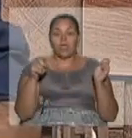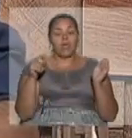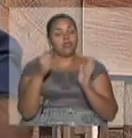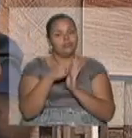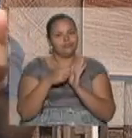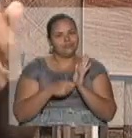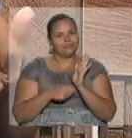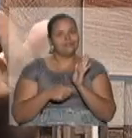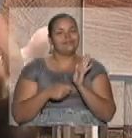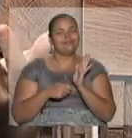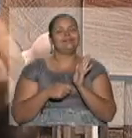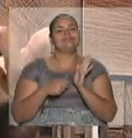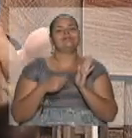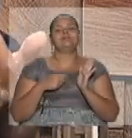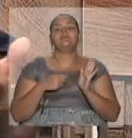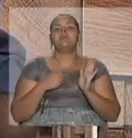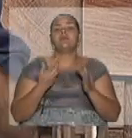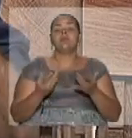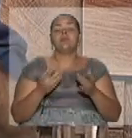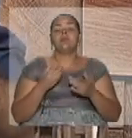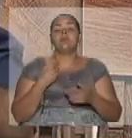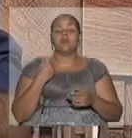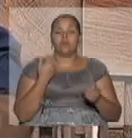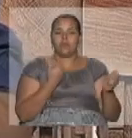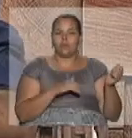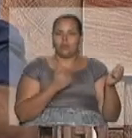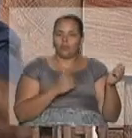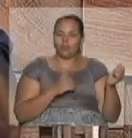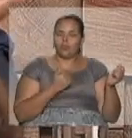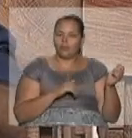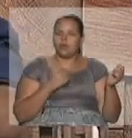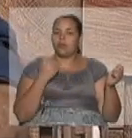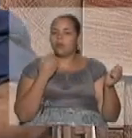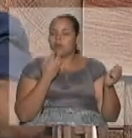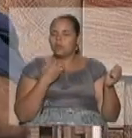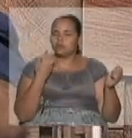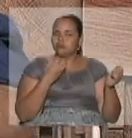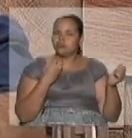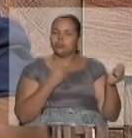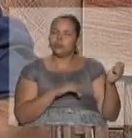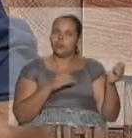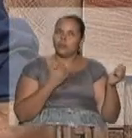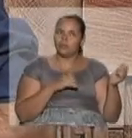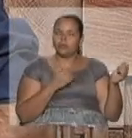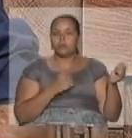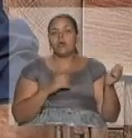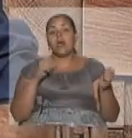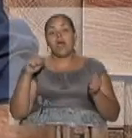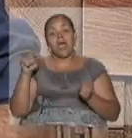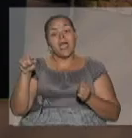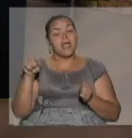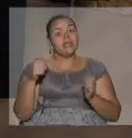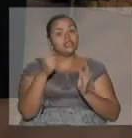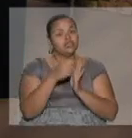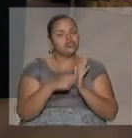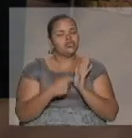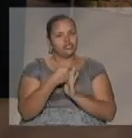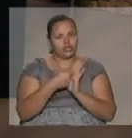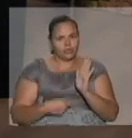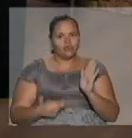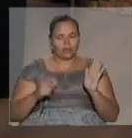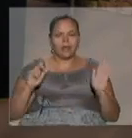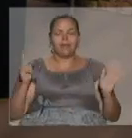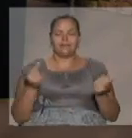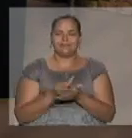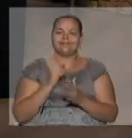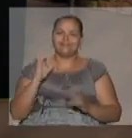Eu solfejo, tocando com violão, eu canto sem letra e eles vão e escrevem um texto. E aí a coisa